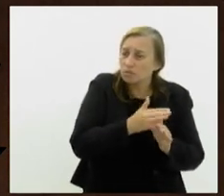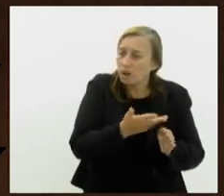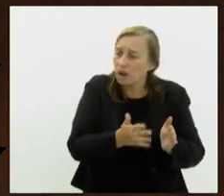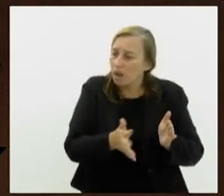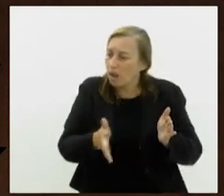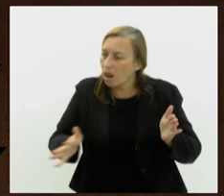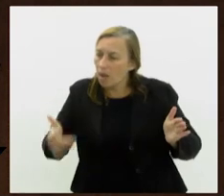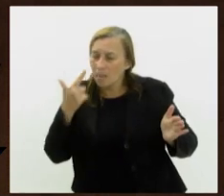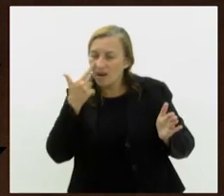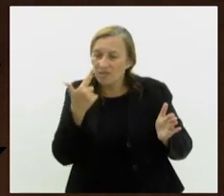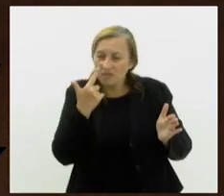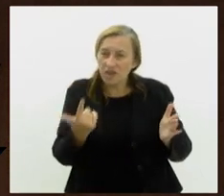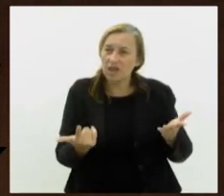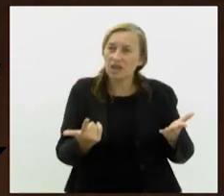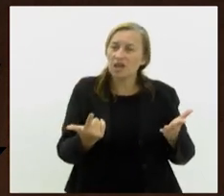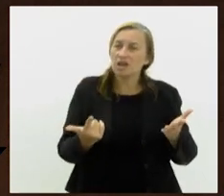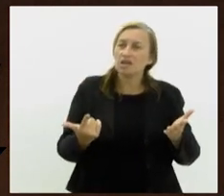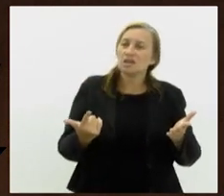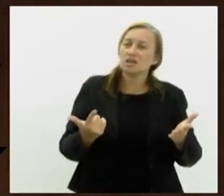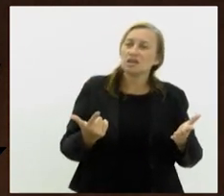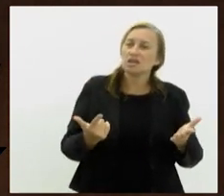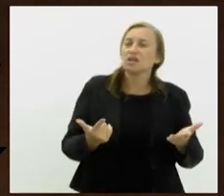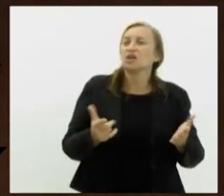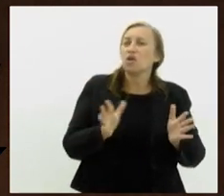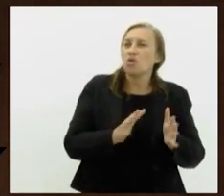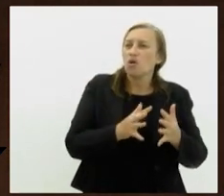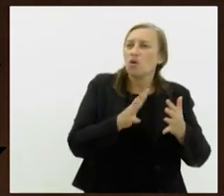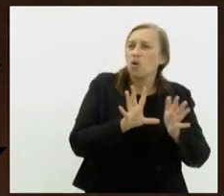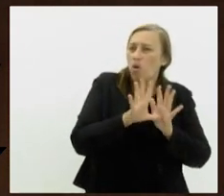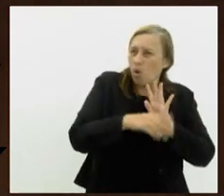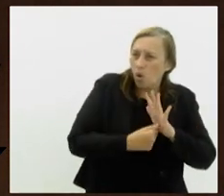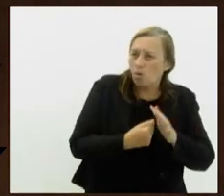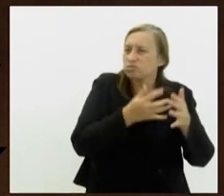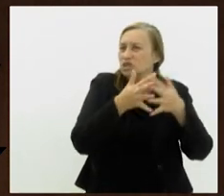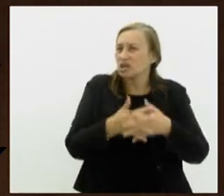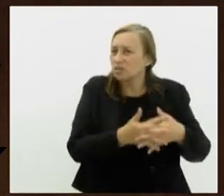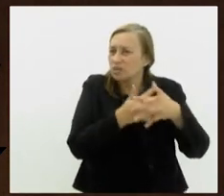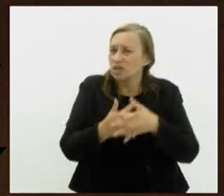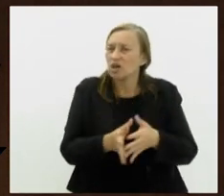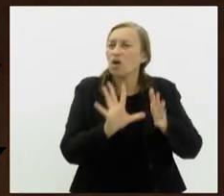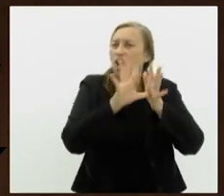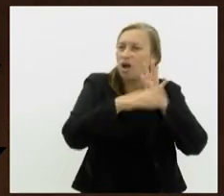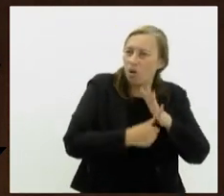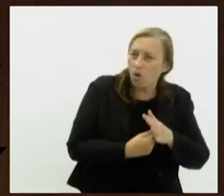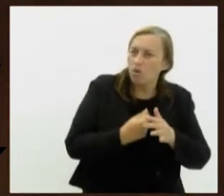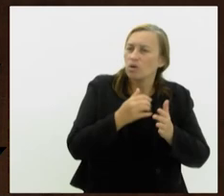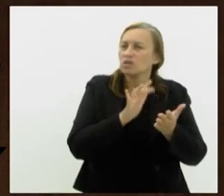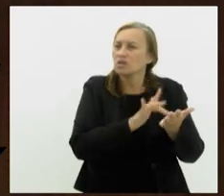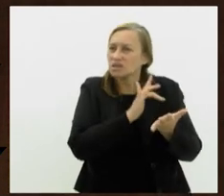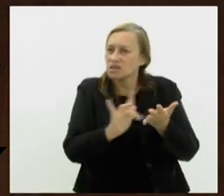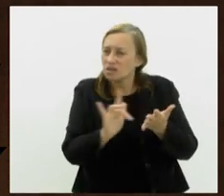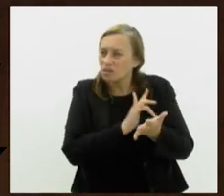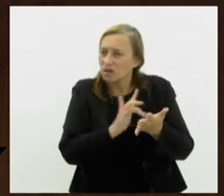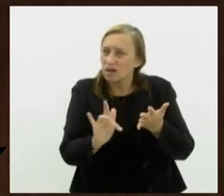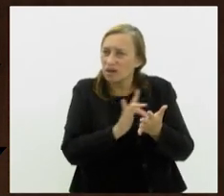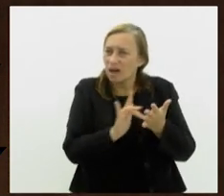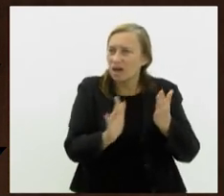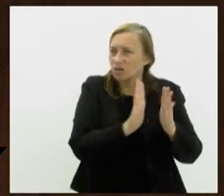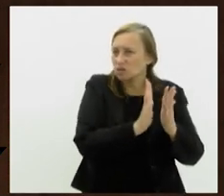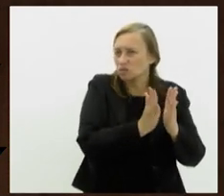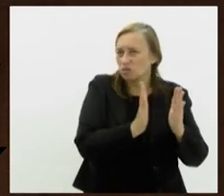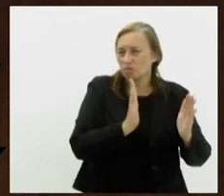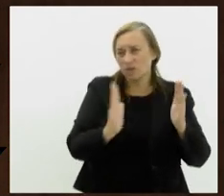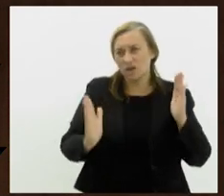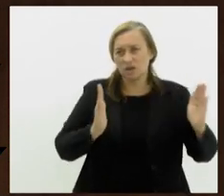de homicídios, de roubo de caminhão, de roubo de celulares, num período muito amplo, para atribuir especificamente a uma